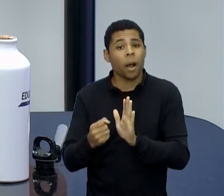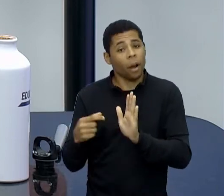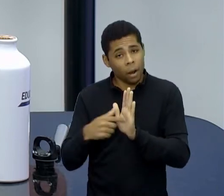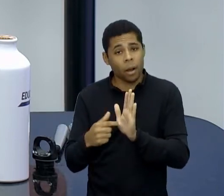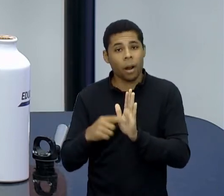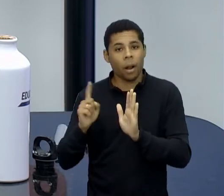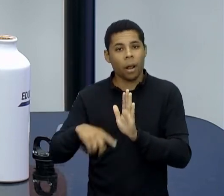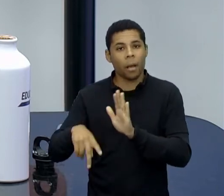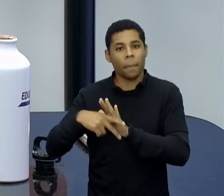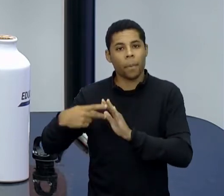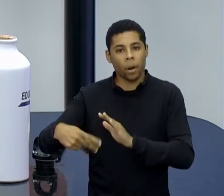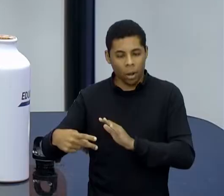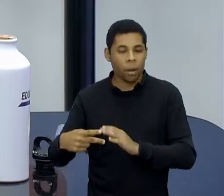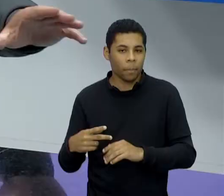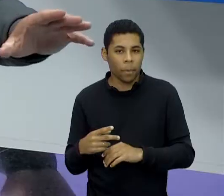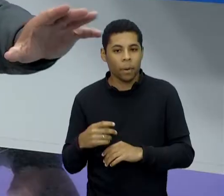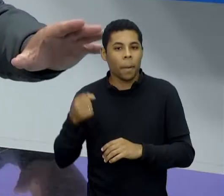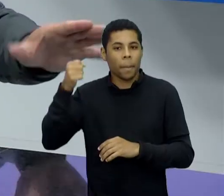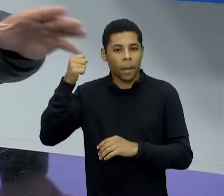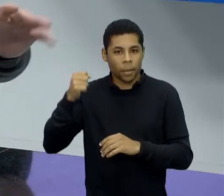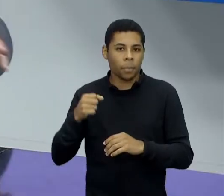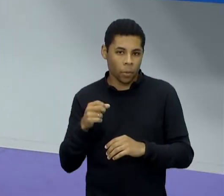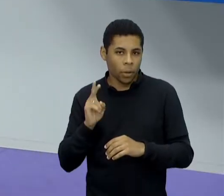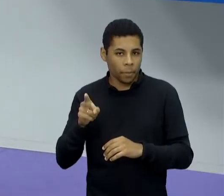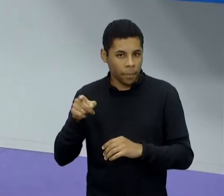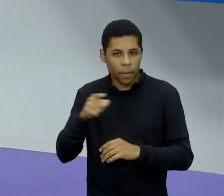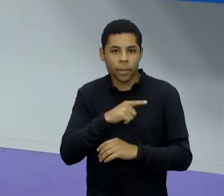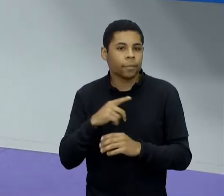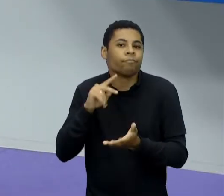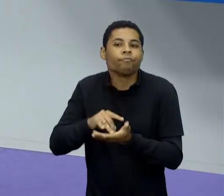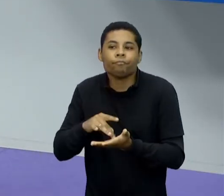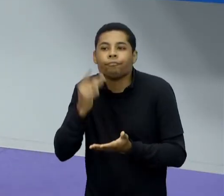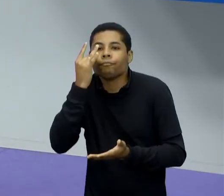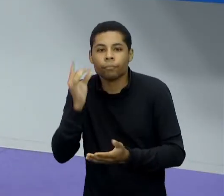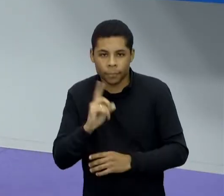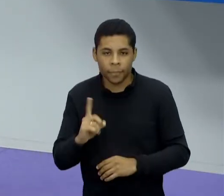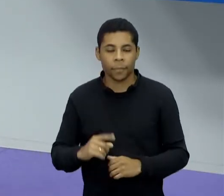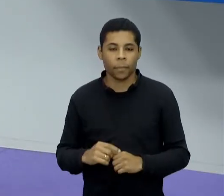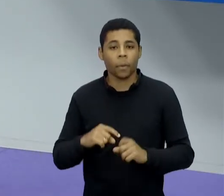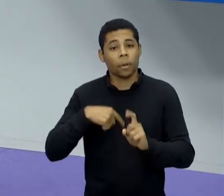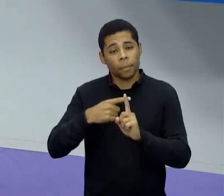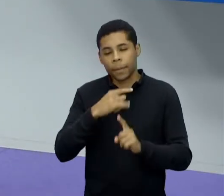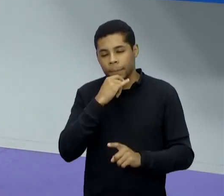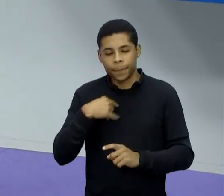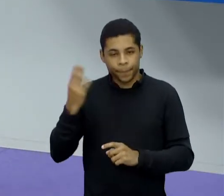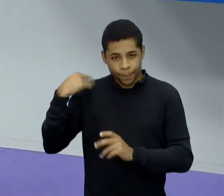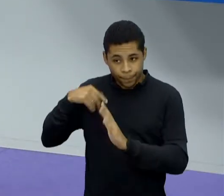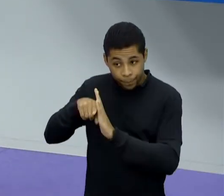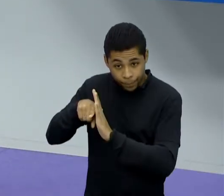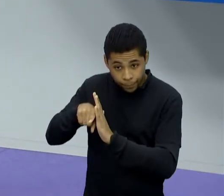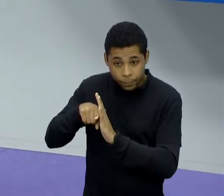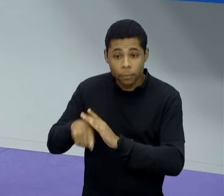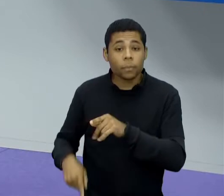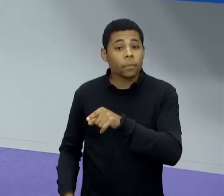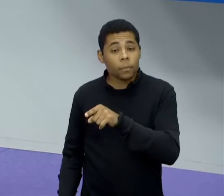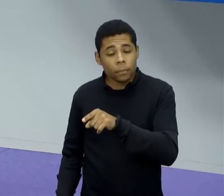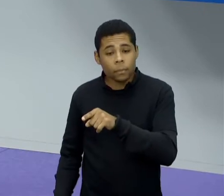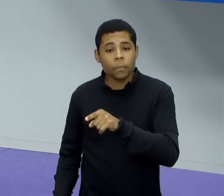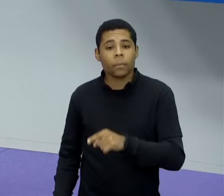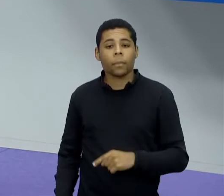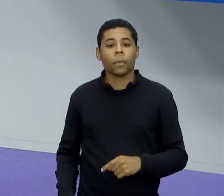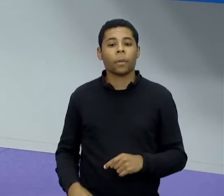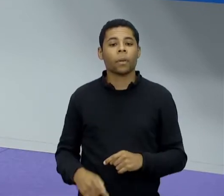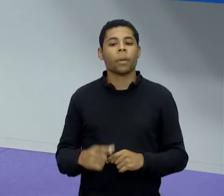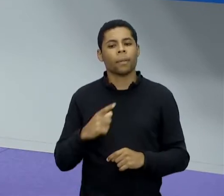o patrimônio imaterial. Me corrija aqui, mas até onde eu andei pesquisando, ela tem